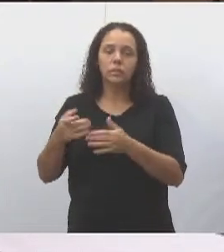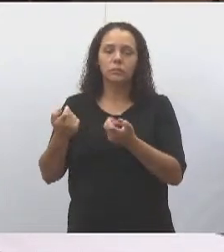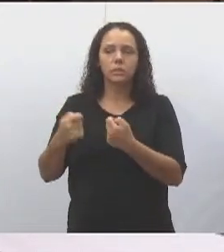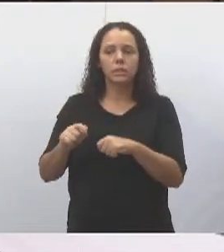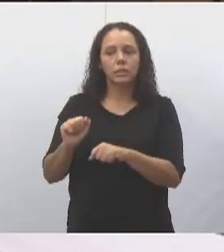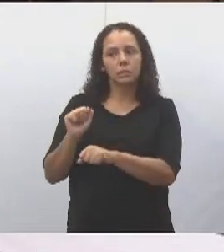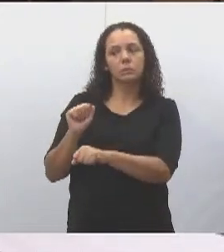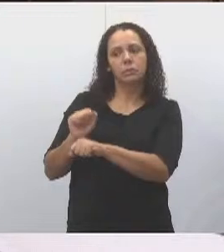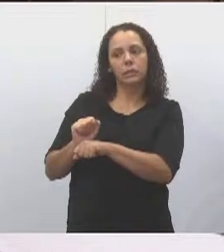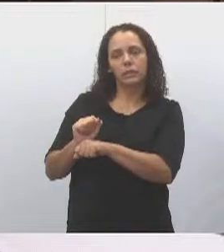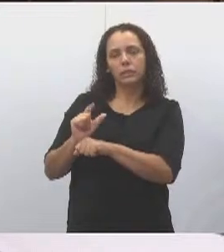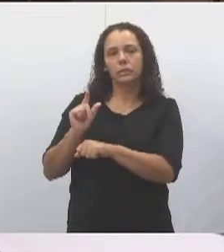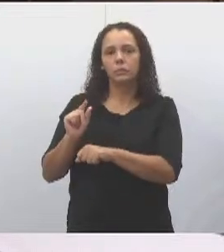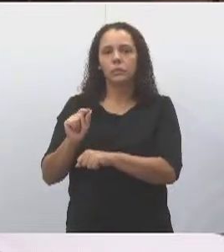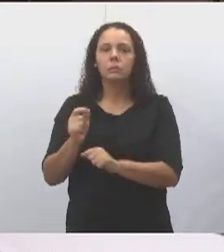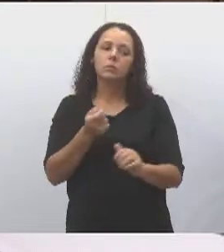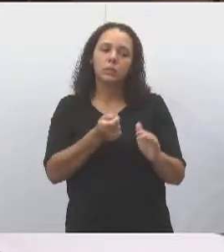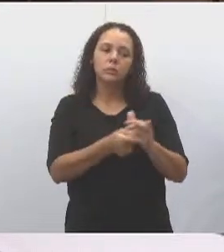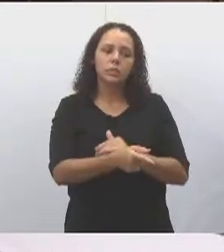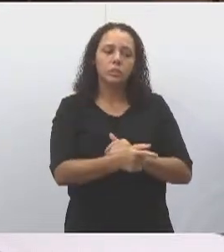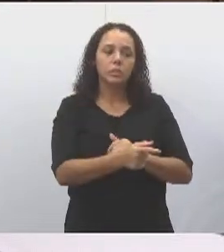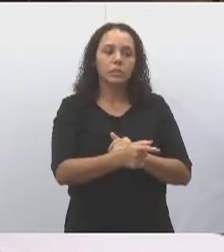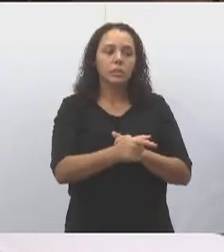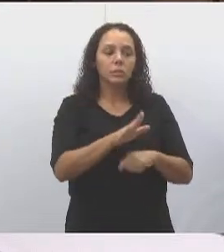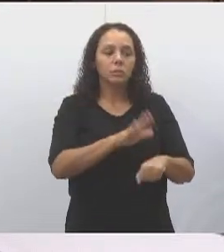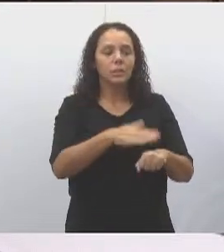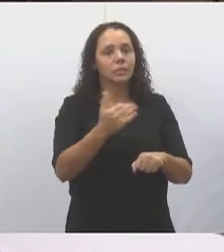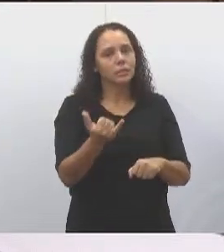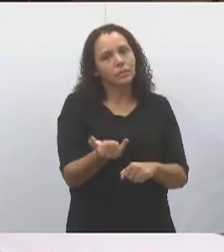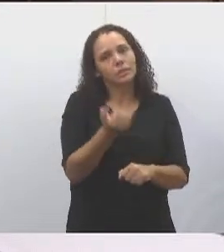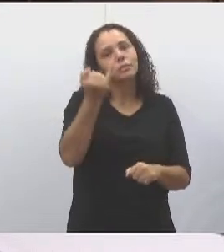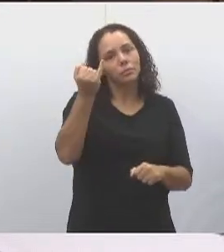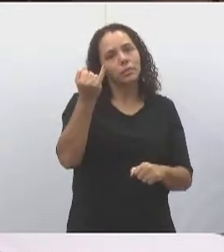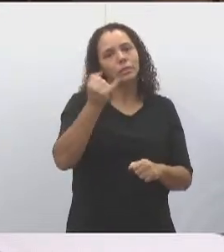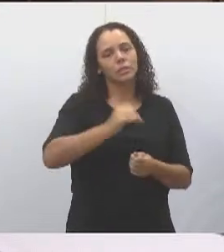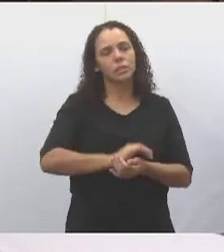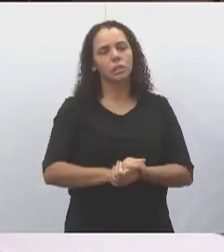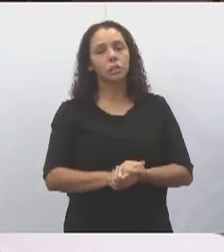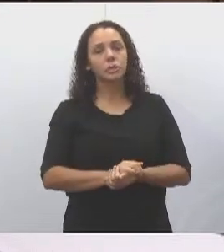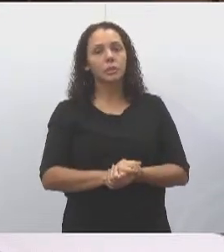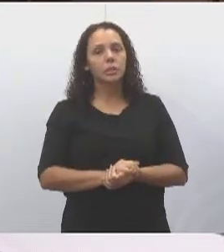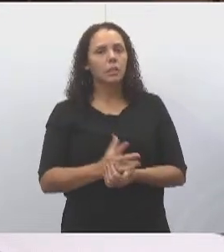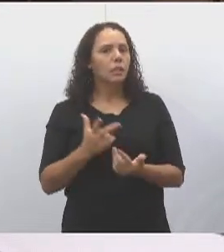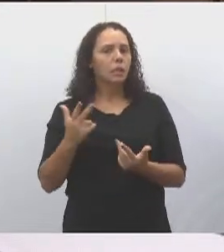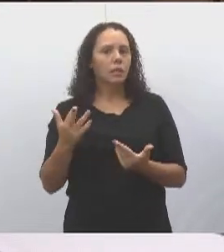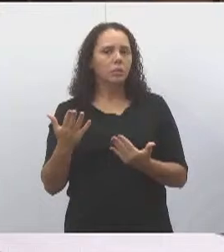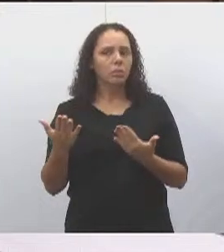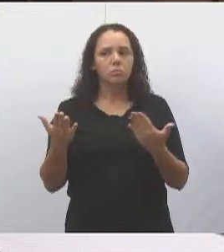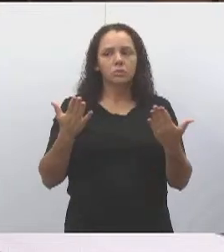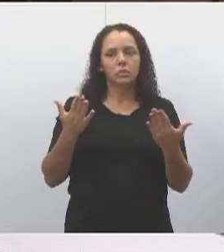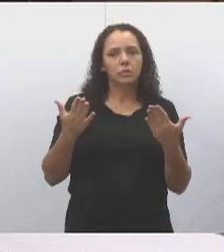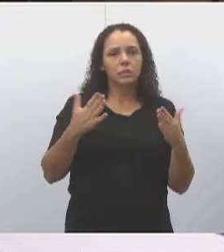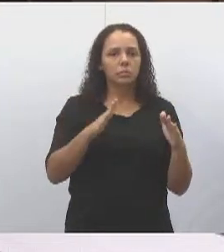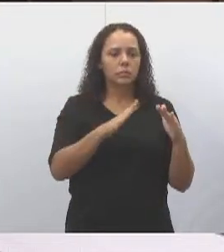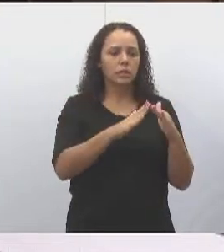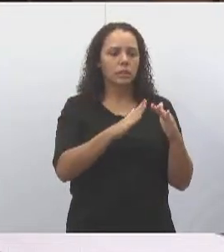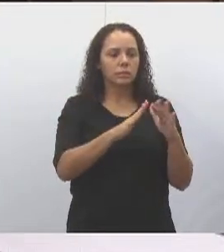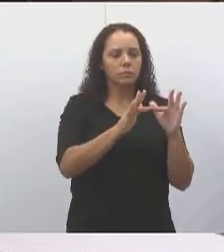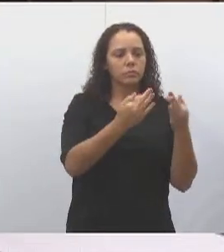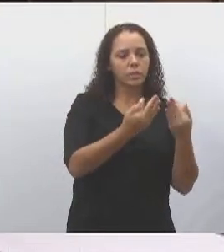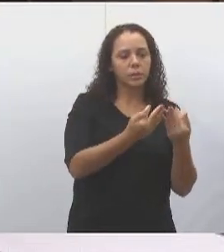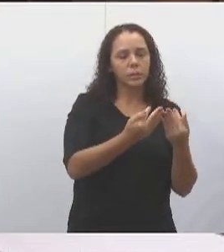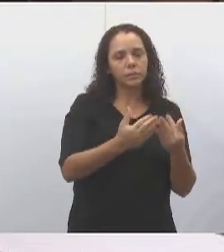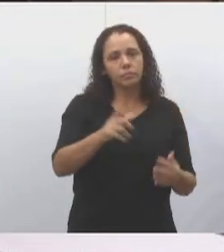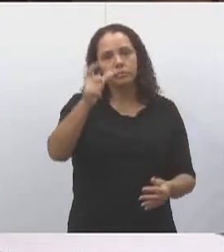alguns poucos tempos, né? Então, essa mesma coisa a gente transfere, a gente faz essa analogia transferindo para